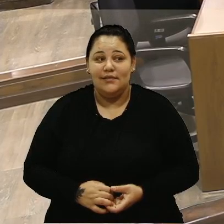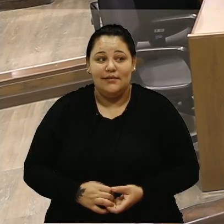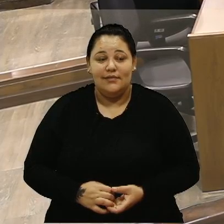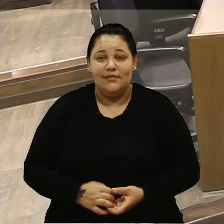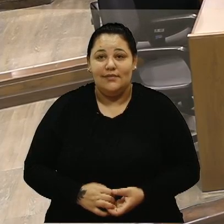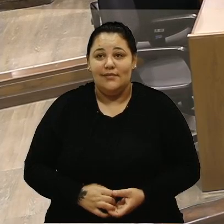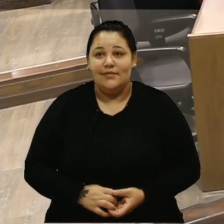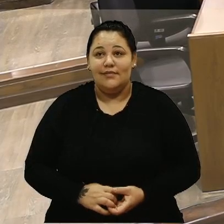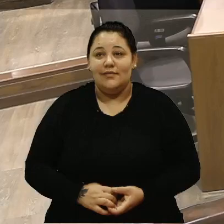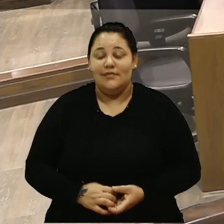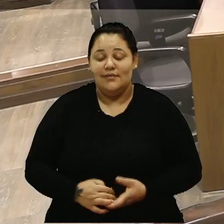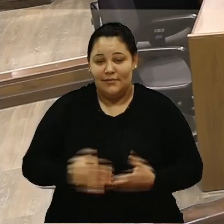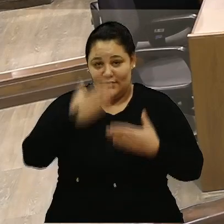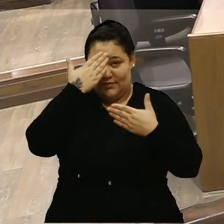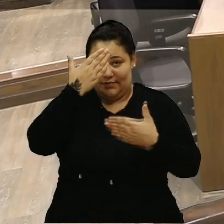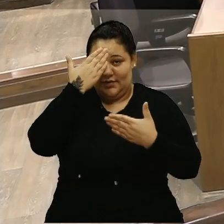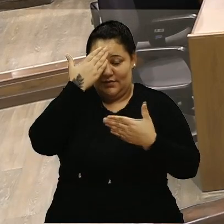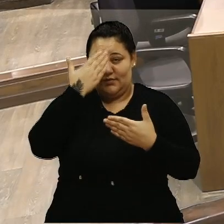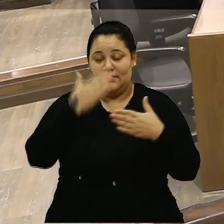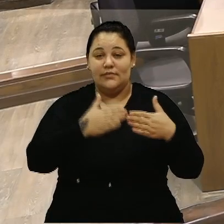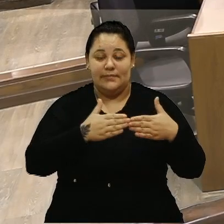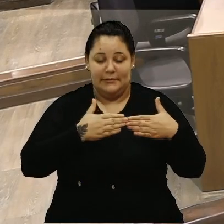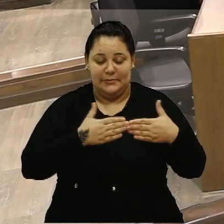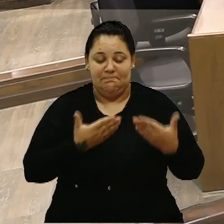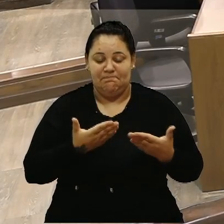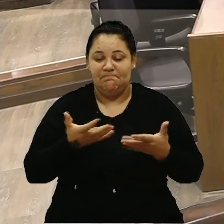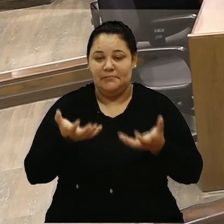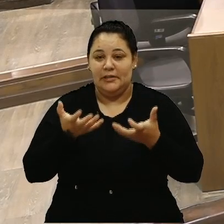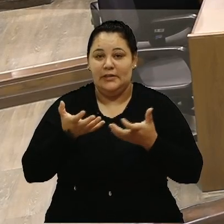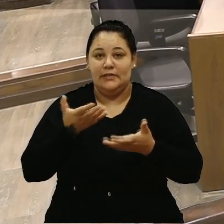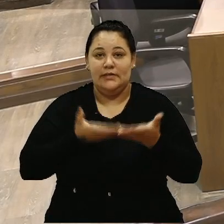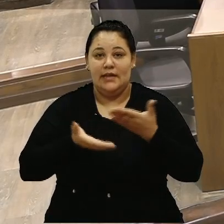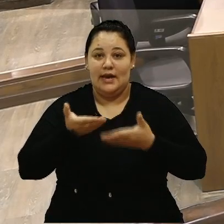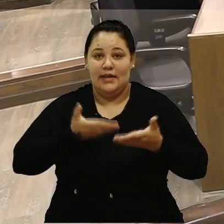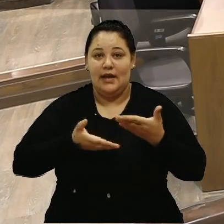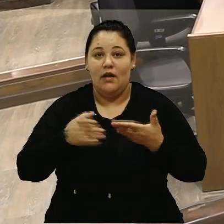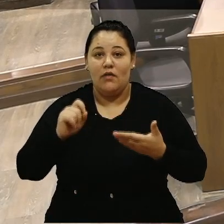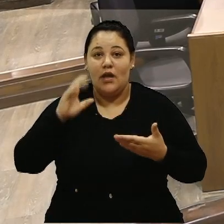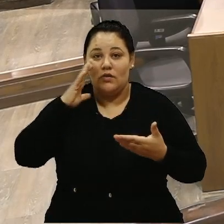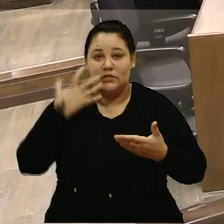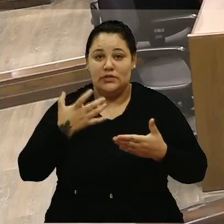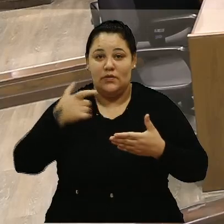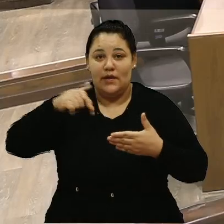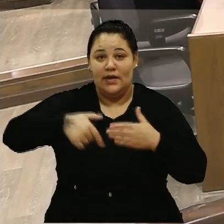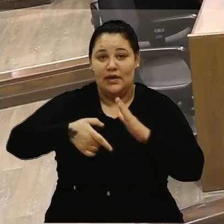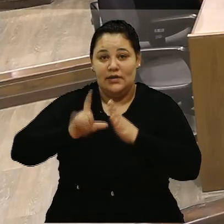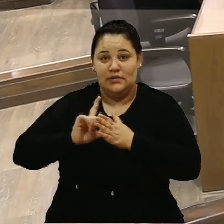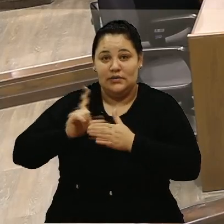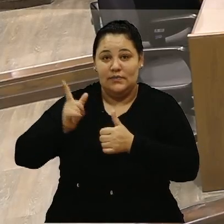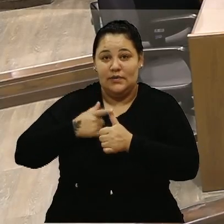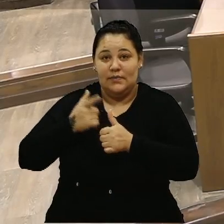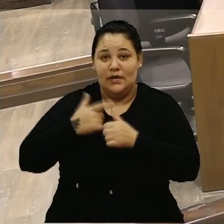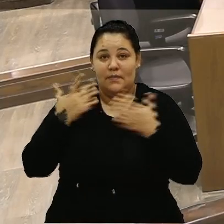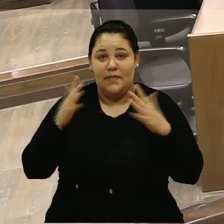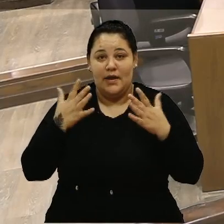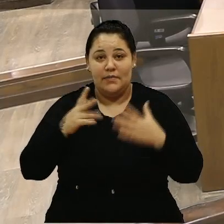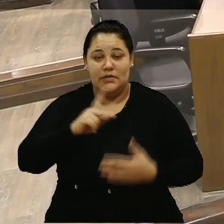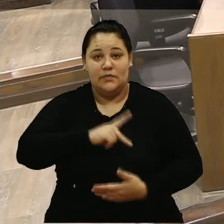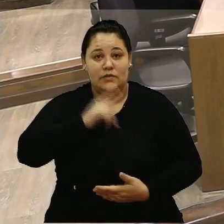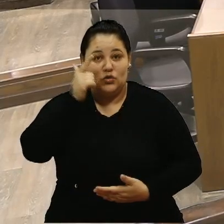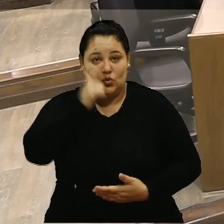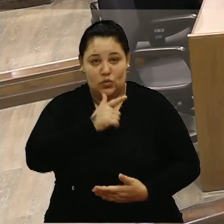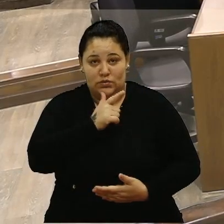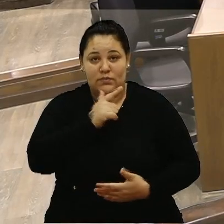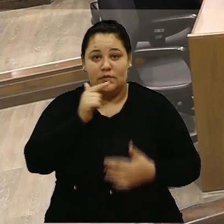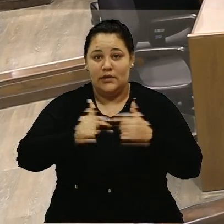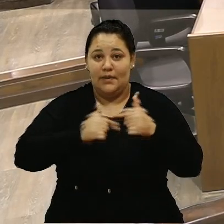obrigado pela gentileza. Queria tratar do que ocorreu aqui anteriormente. Primeiro, parabenizar o presidente Lucas pela condução dos trabalhos